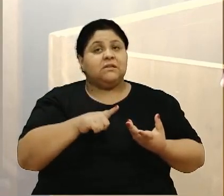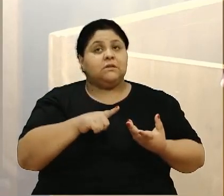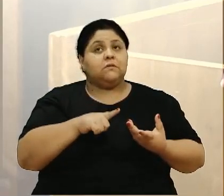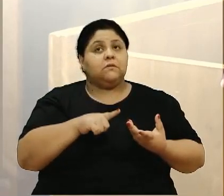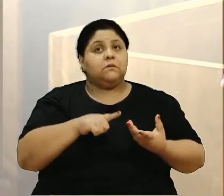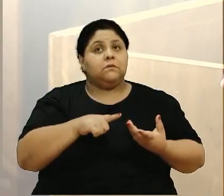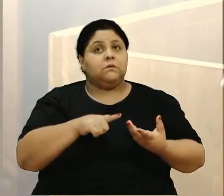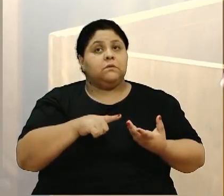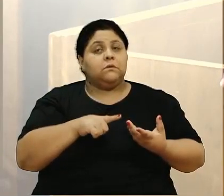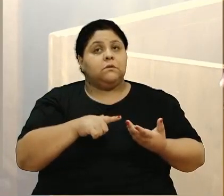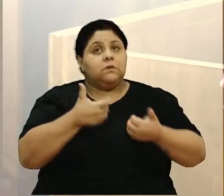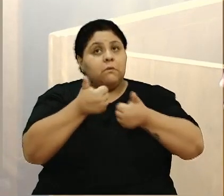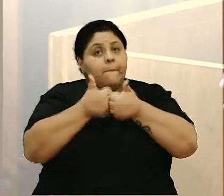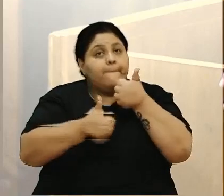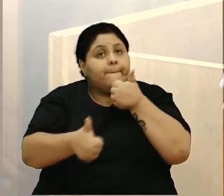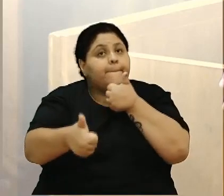protagonista.